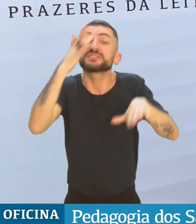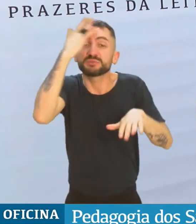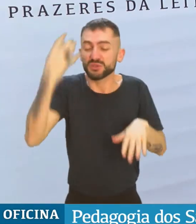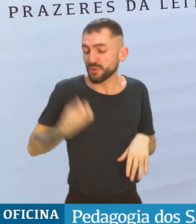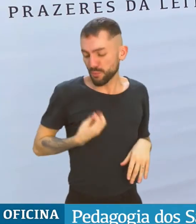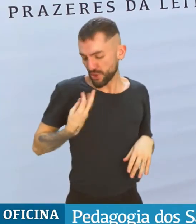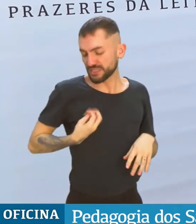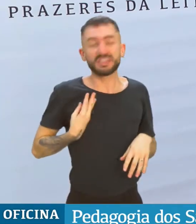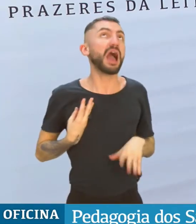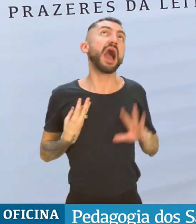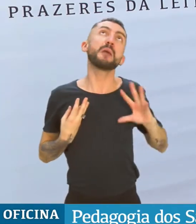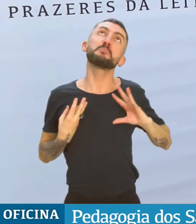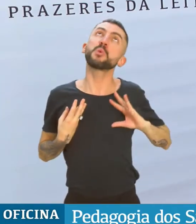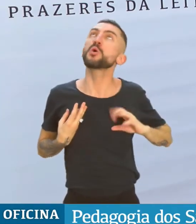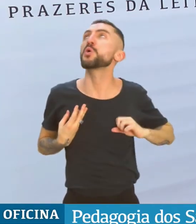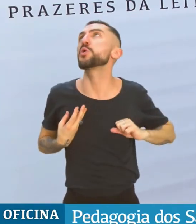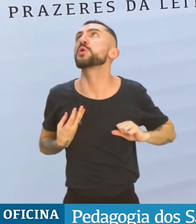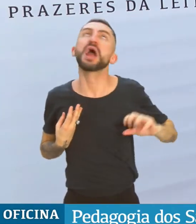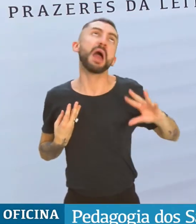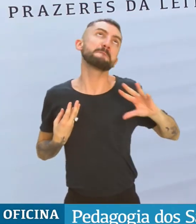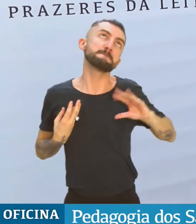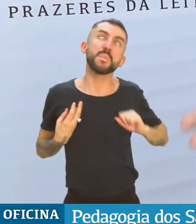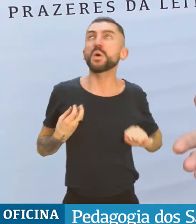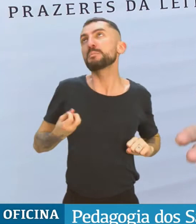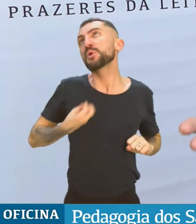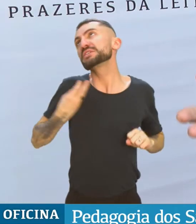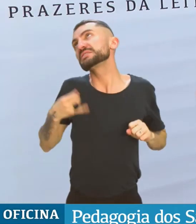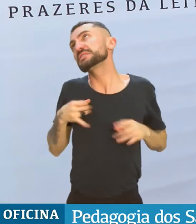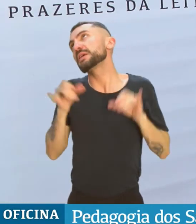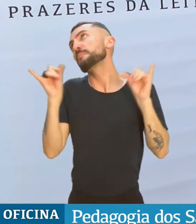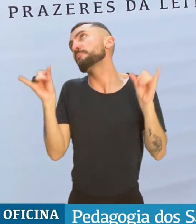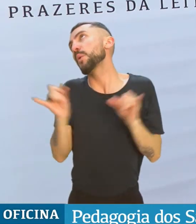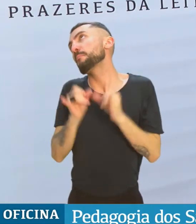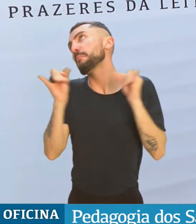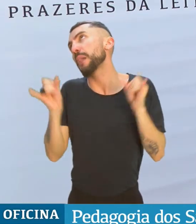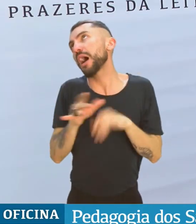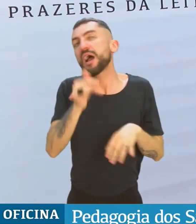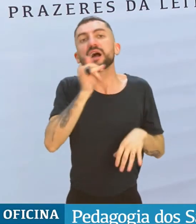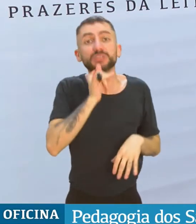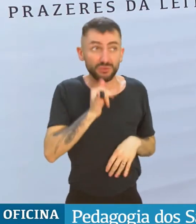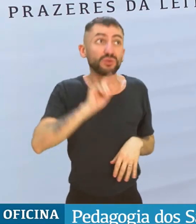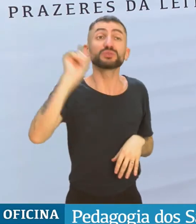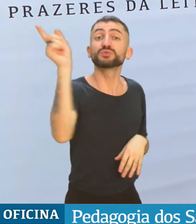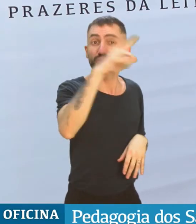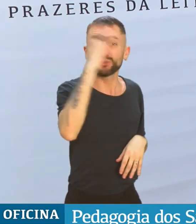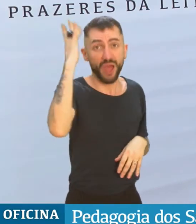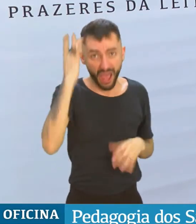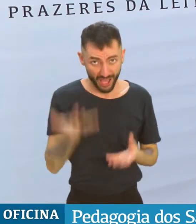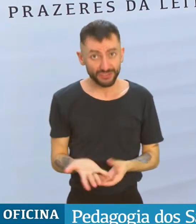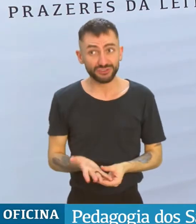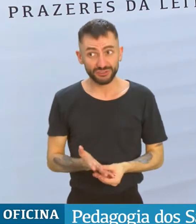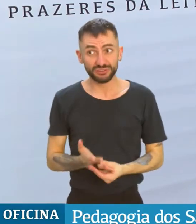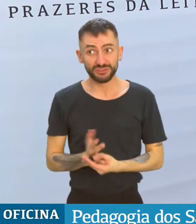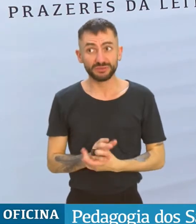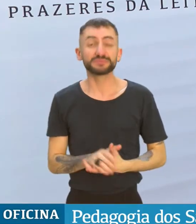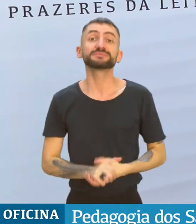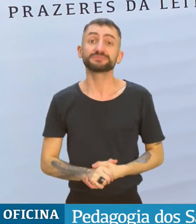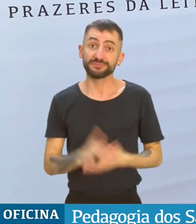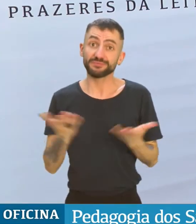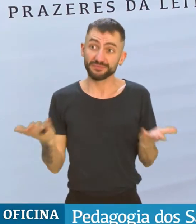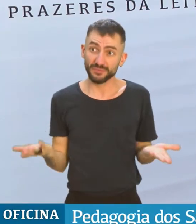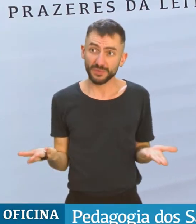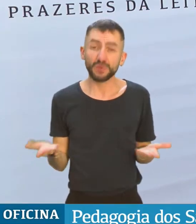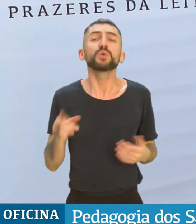só fala de amor, ou só fala de bobagens, futilidades, né? O que é